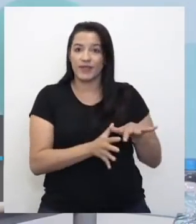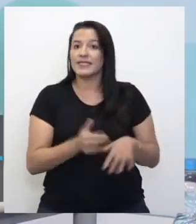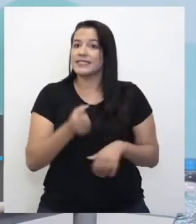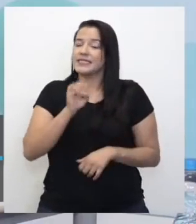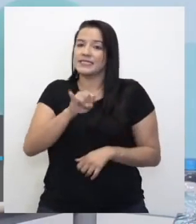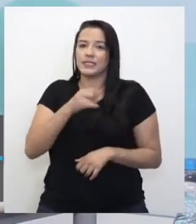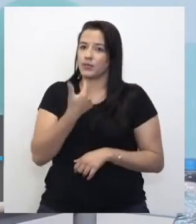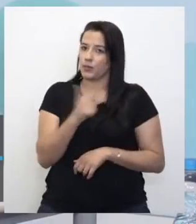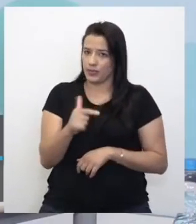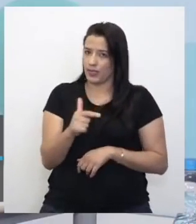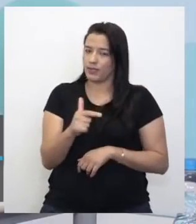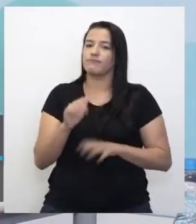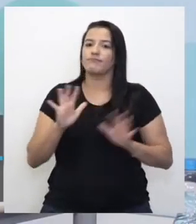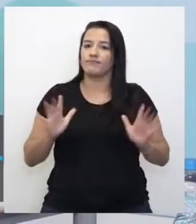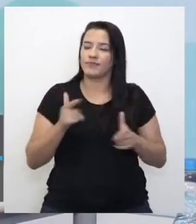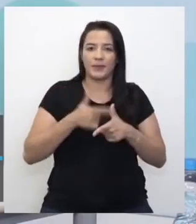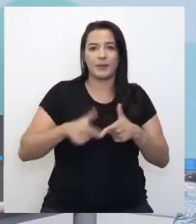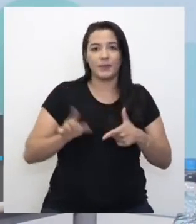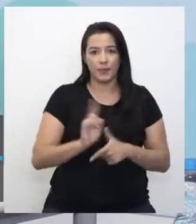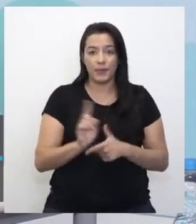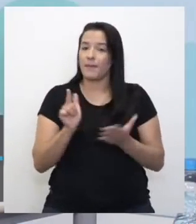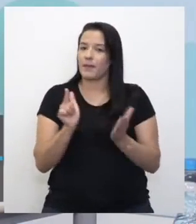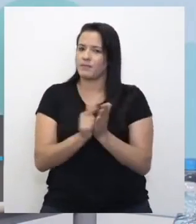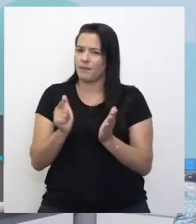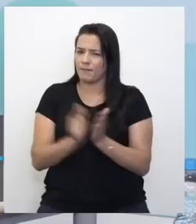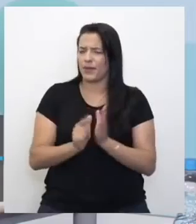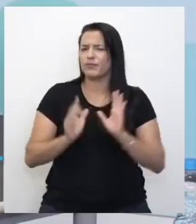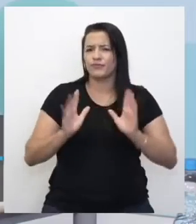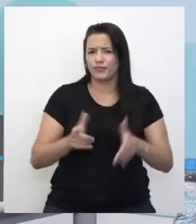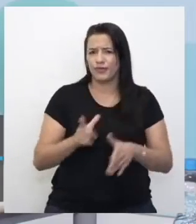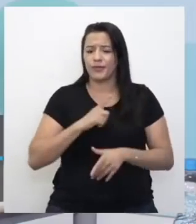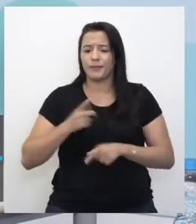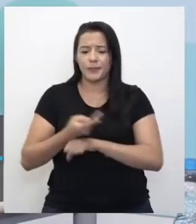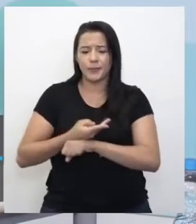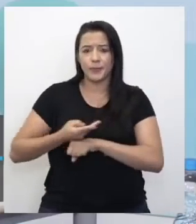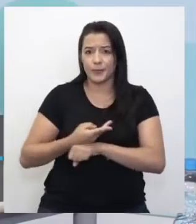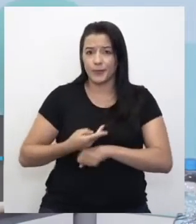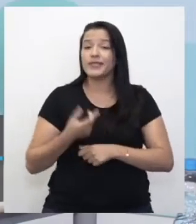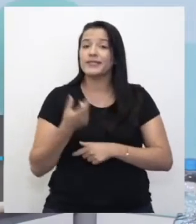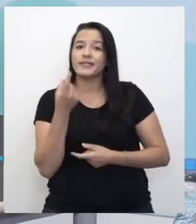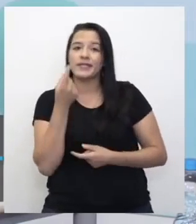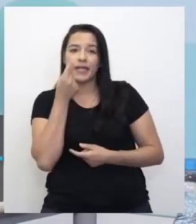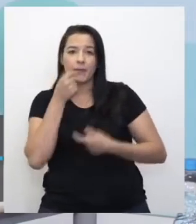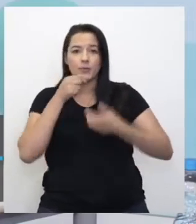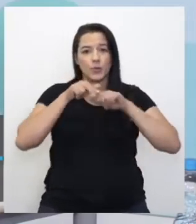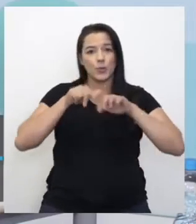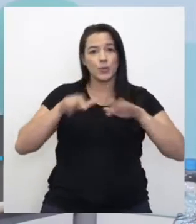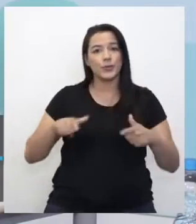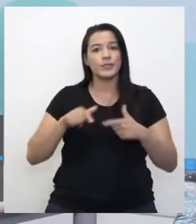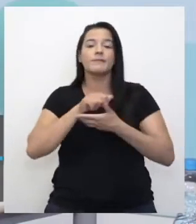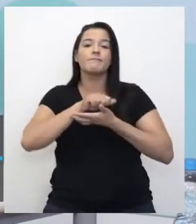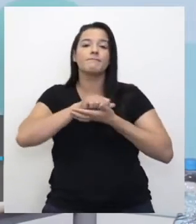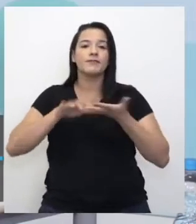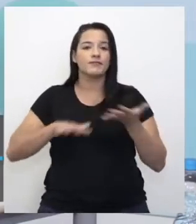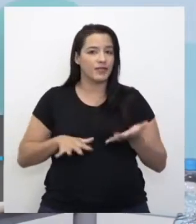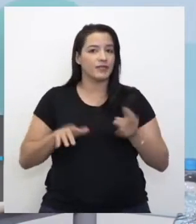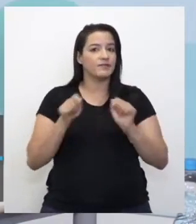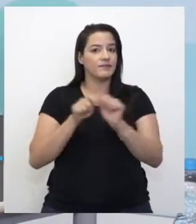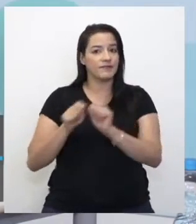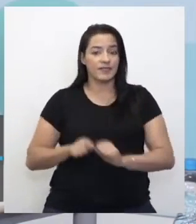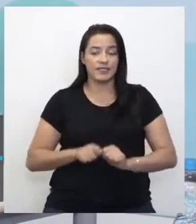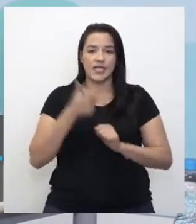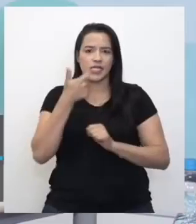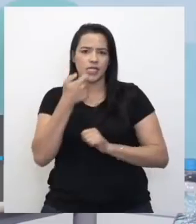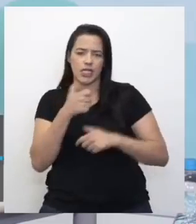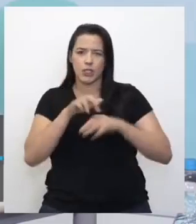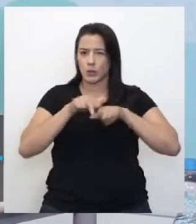pegou, não tem problema. Separe algumas folhas para você fazer as anotações e as atividades, lápis, borracha,